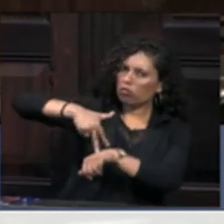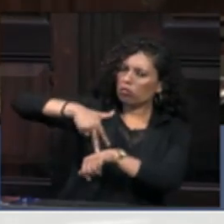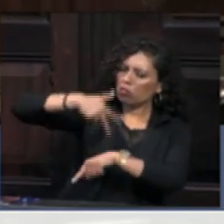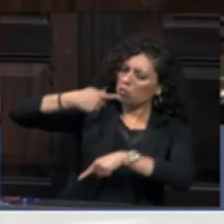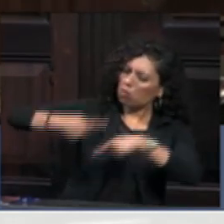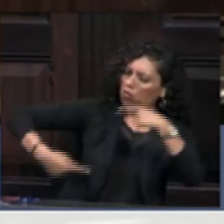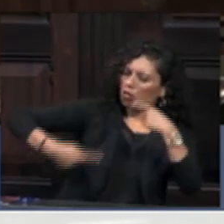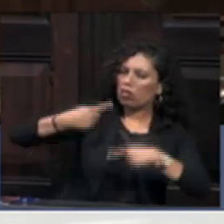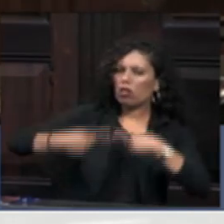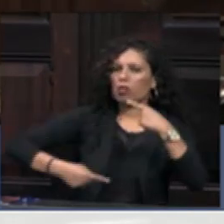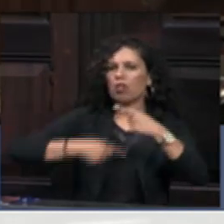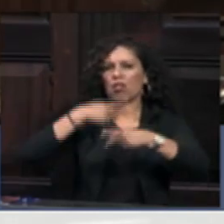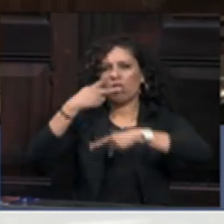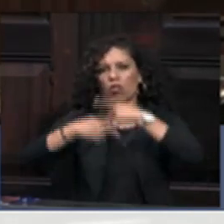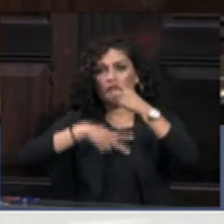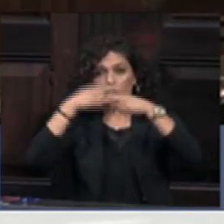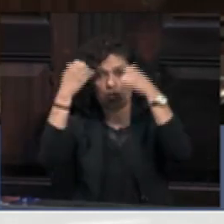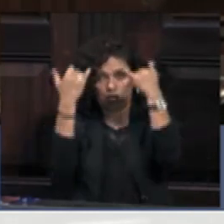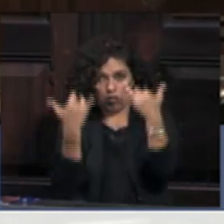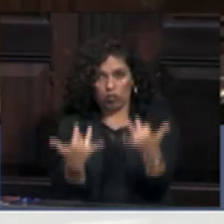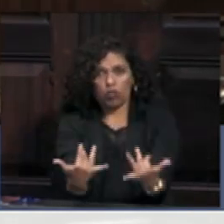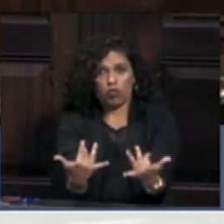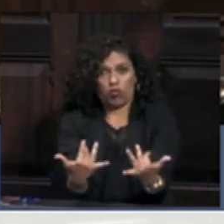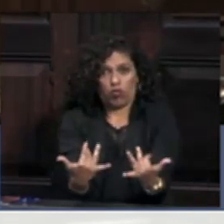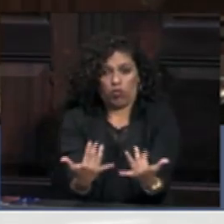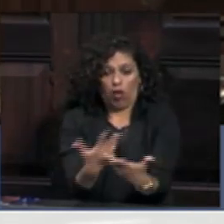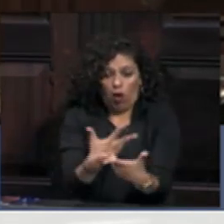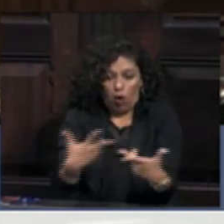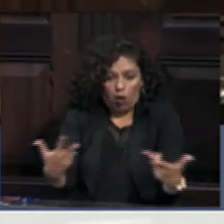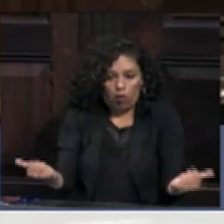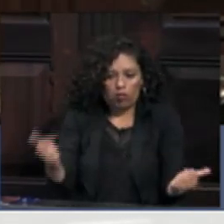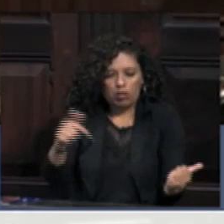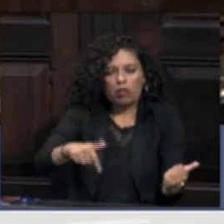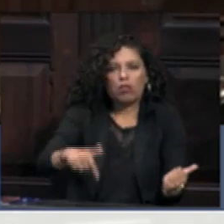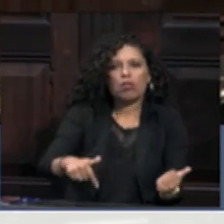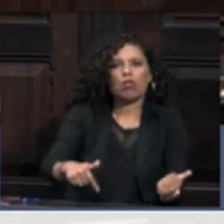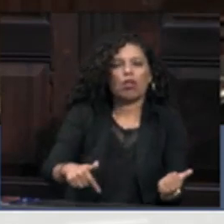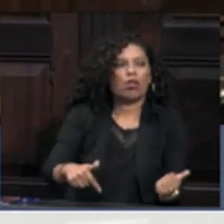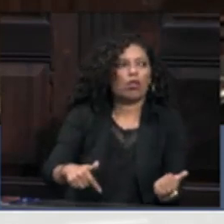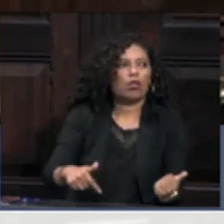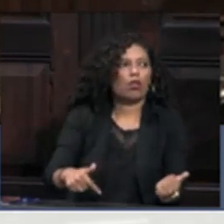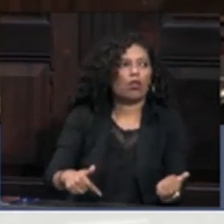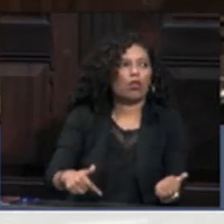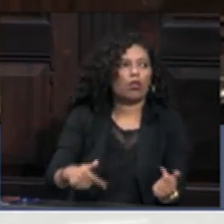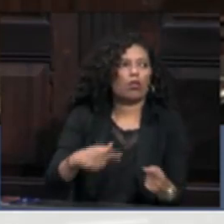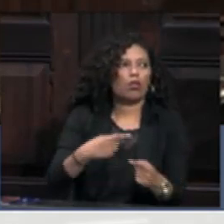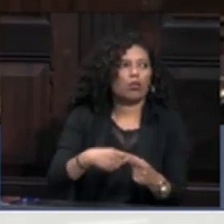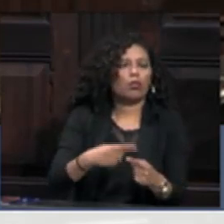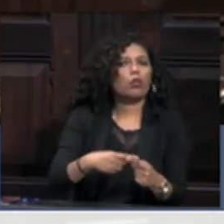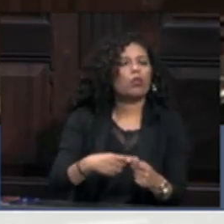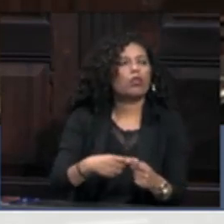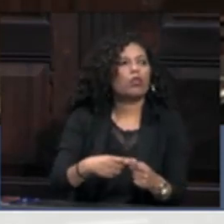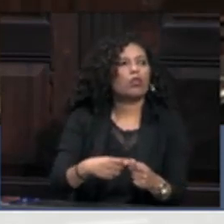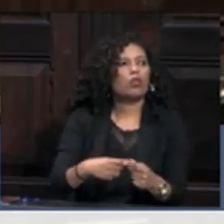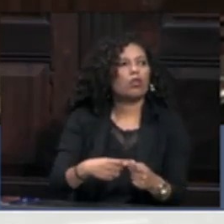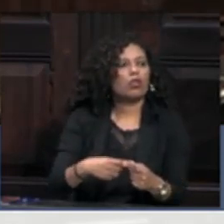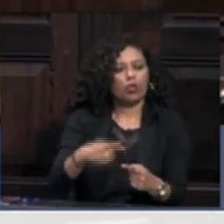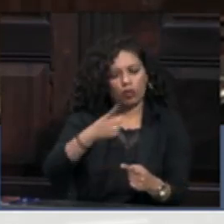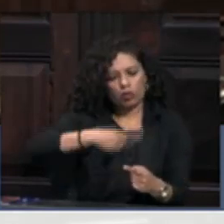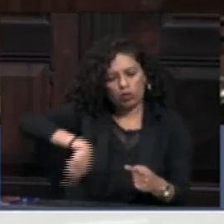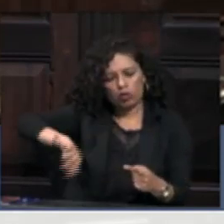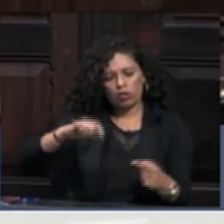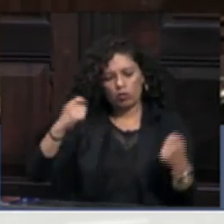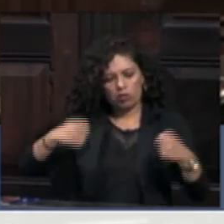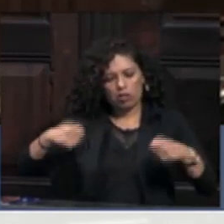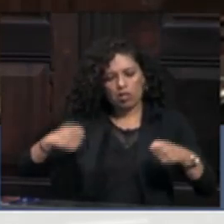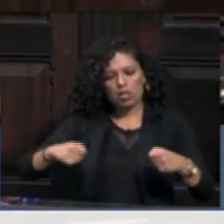que está acontecendo aqui dentro, para que a gente consiga ter um pouco mais de